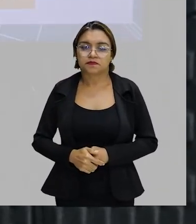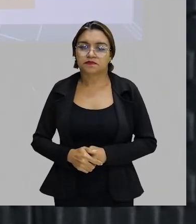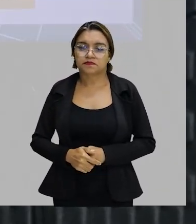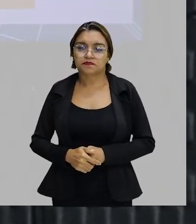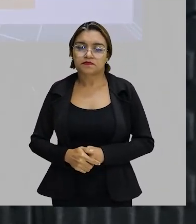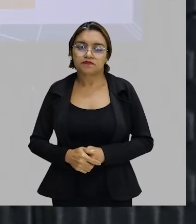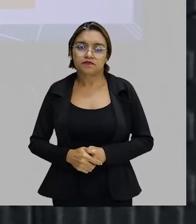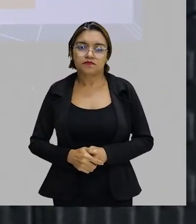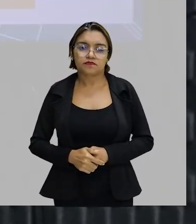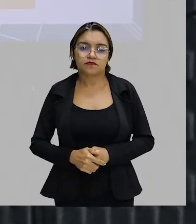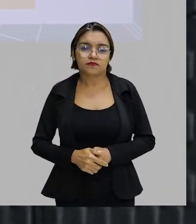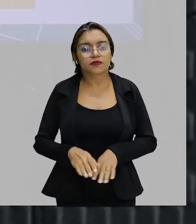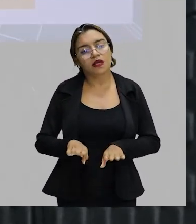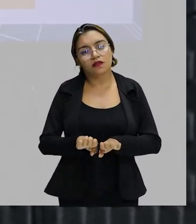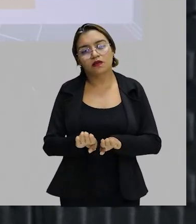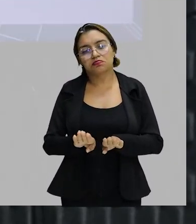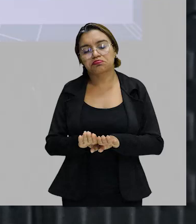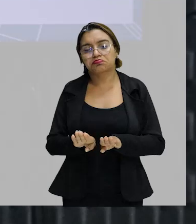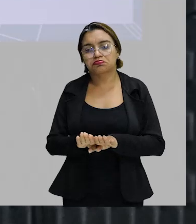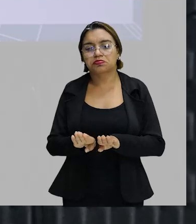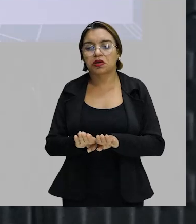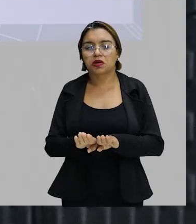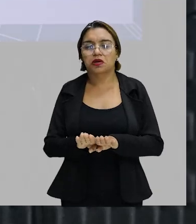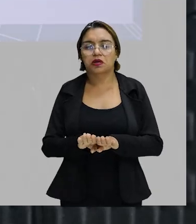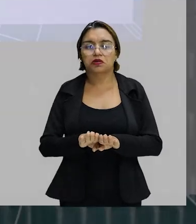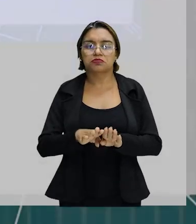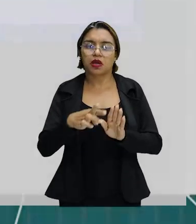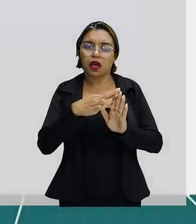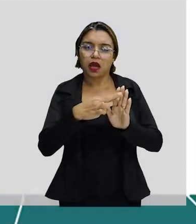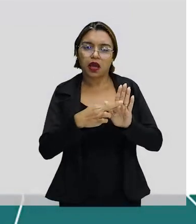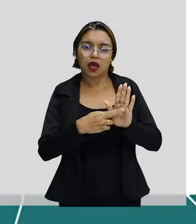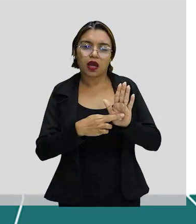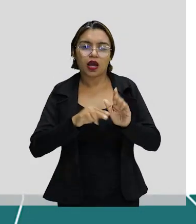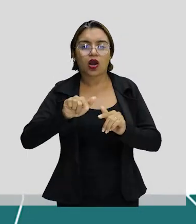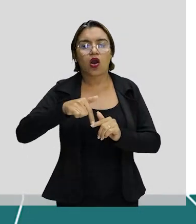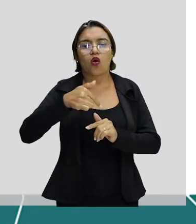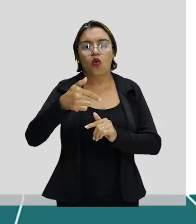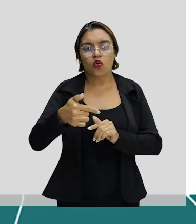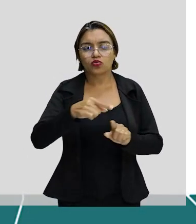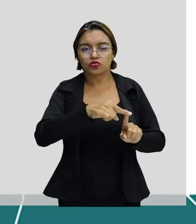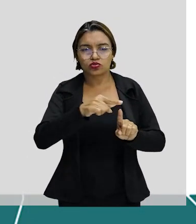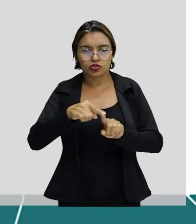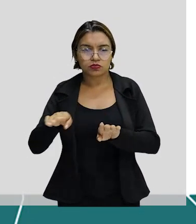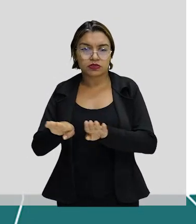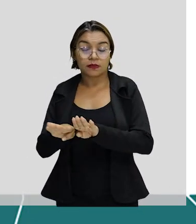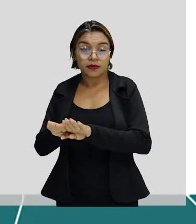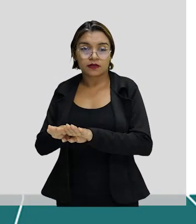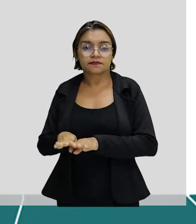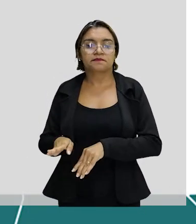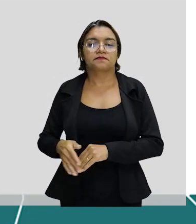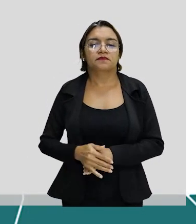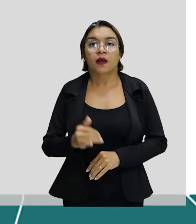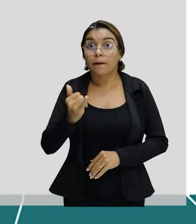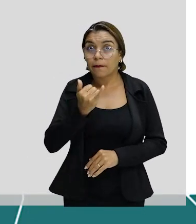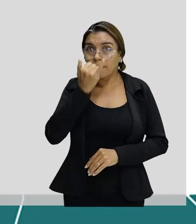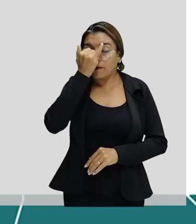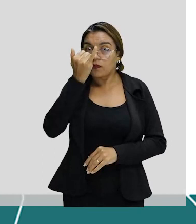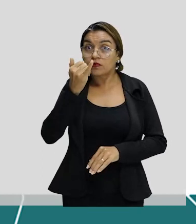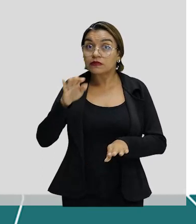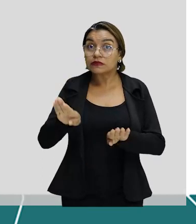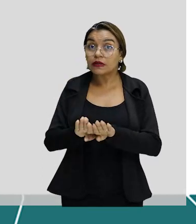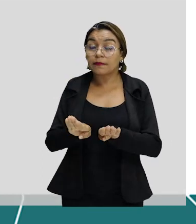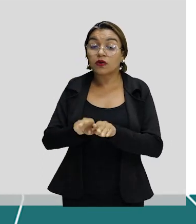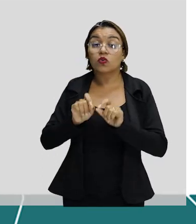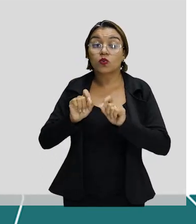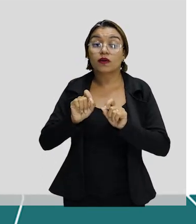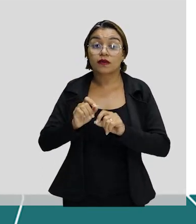aí execução isso aqui a gente vai seguindo para todas as outras apresentações em relação à pen ações a pontuação